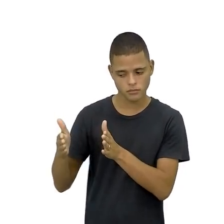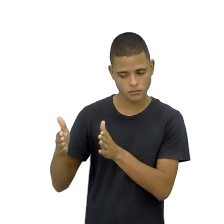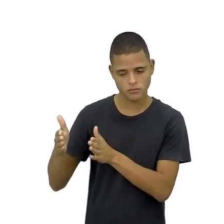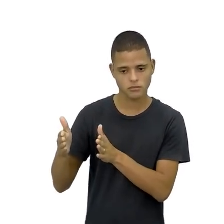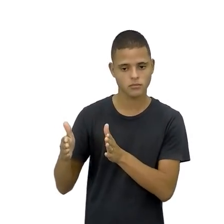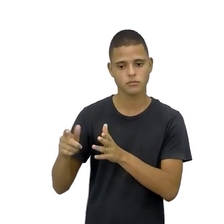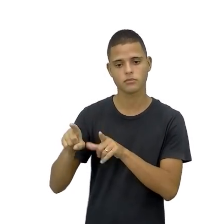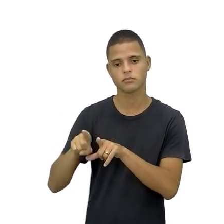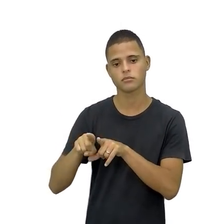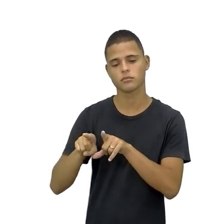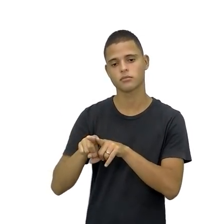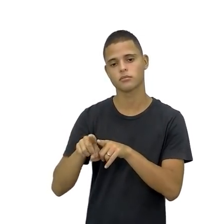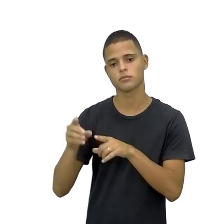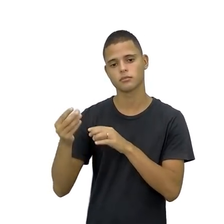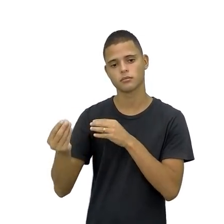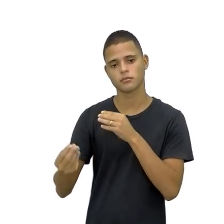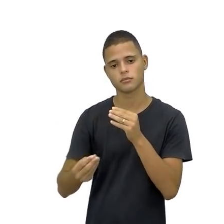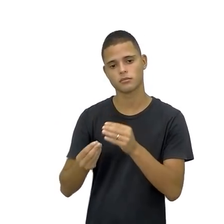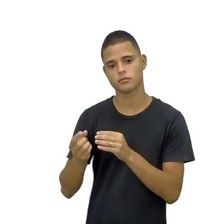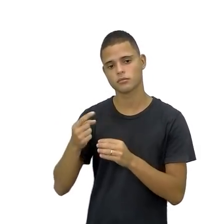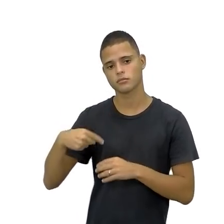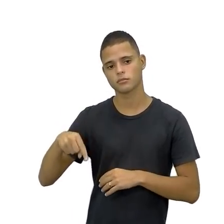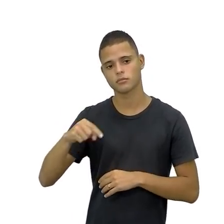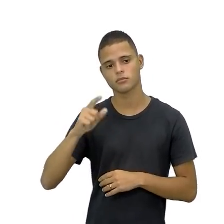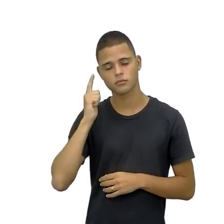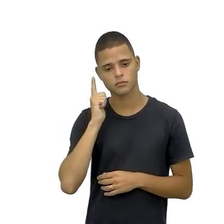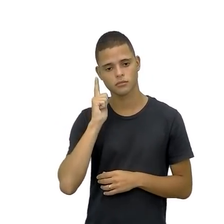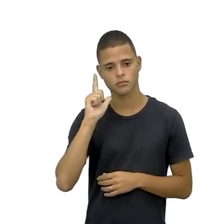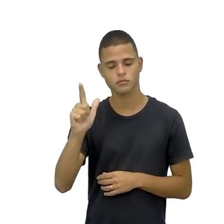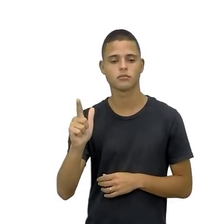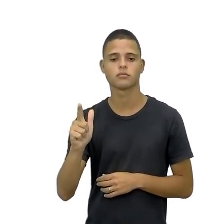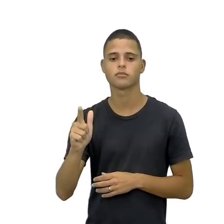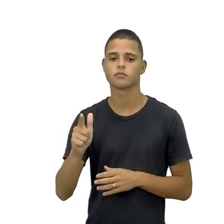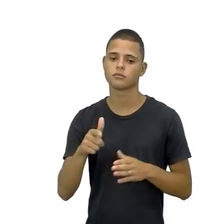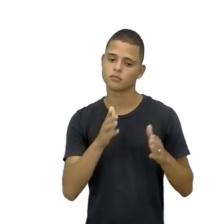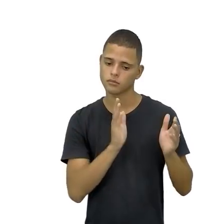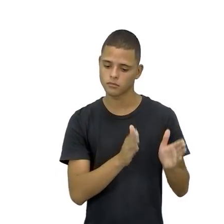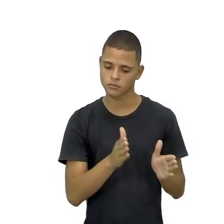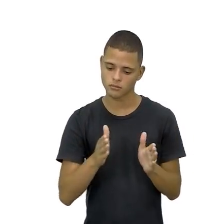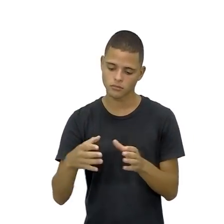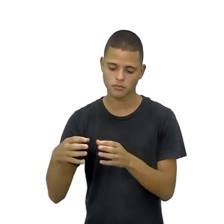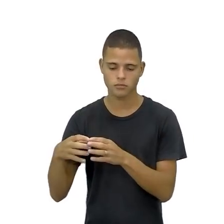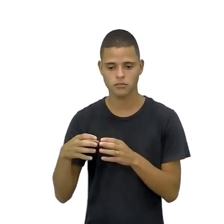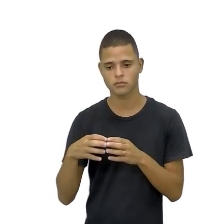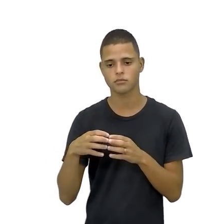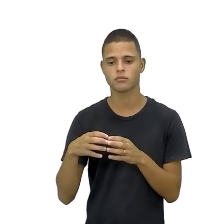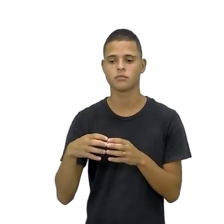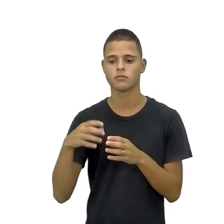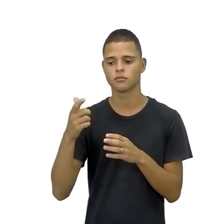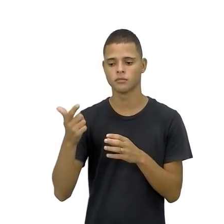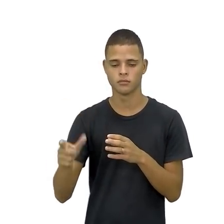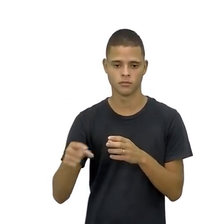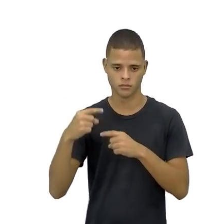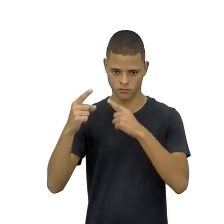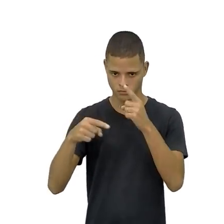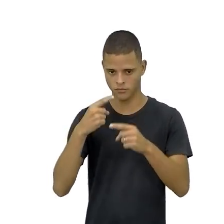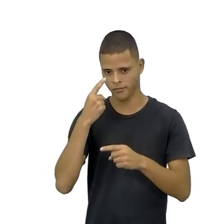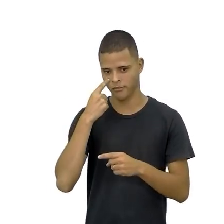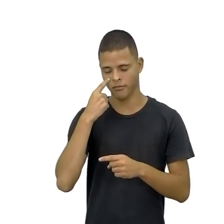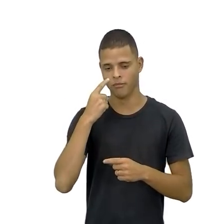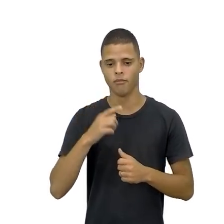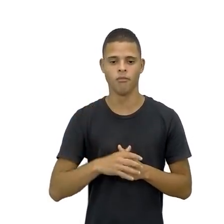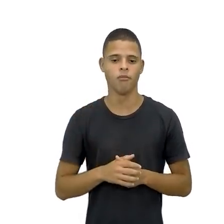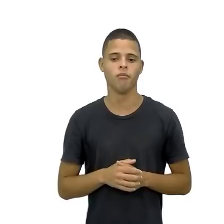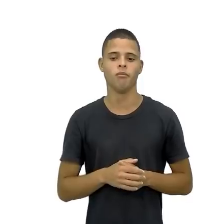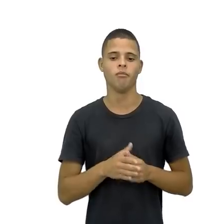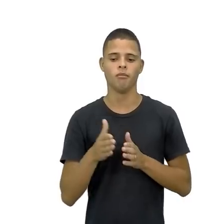como podemos fazer esse reagrupamento dos estudantes por habilidades, que nós já vamos ver daqui a pouquinho. Nesse período,